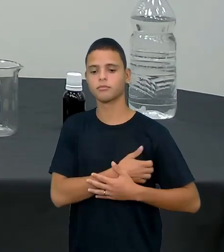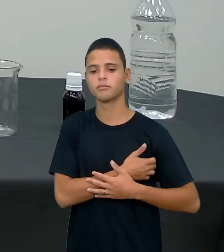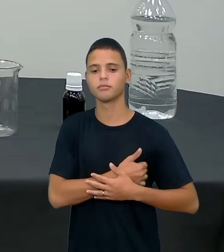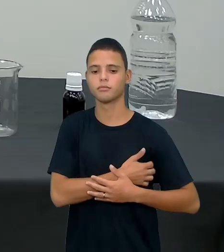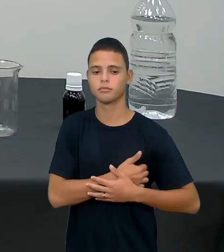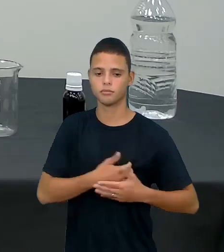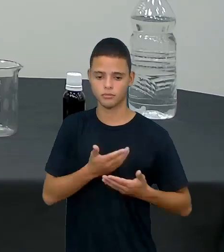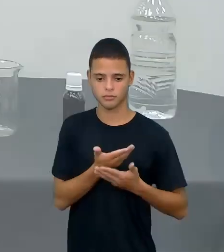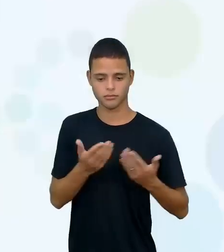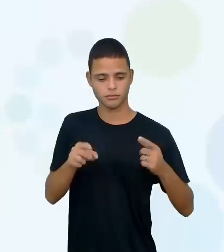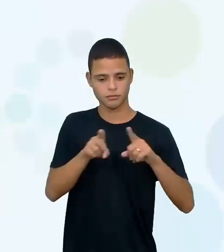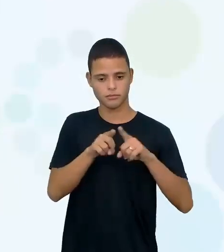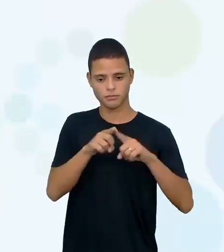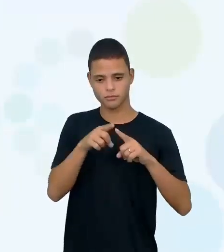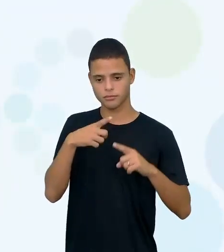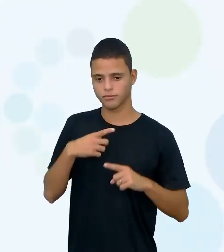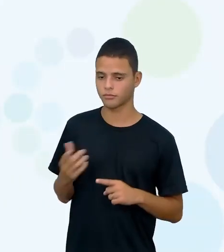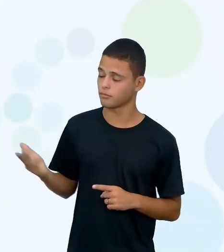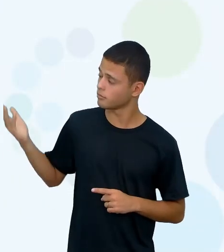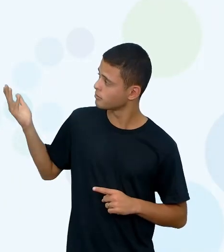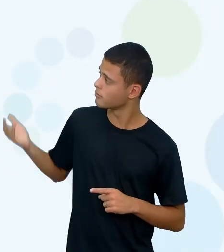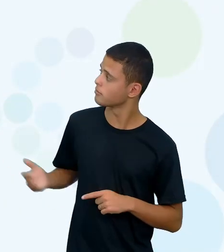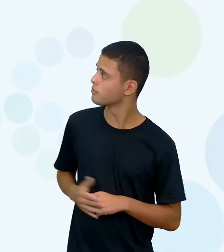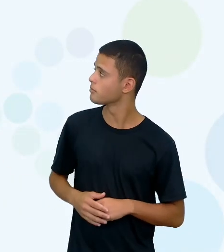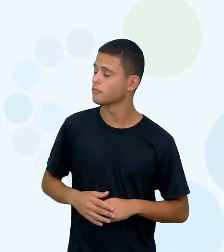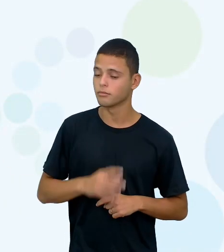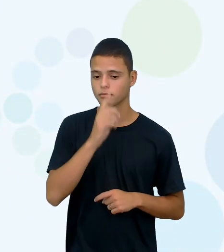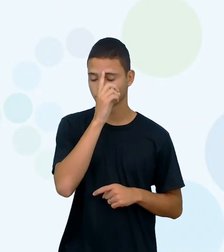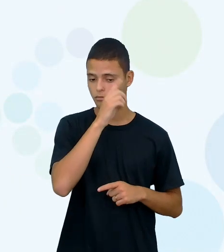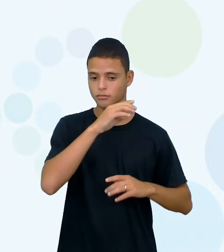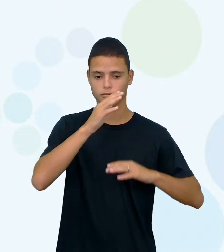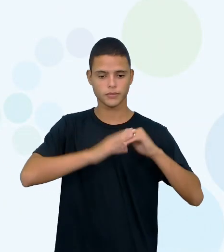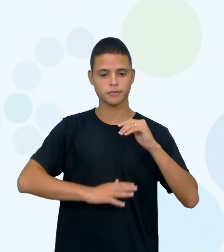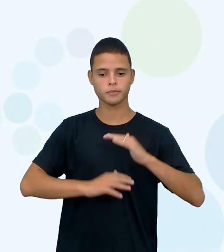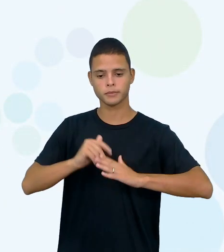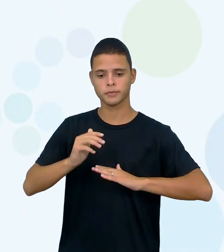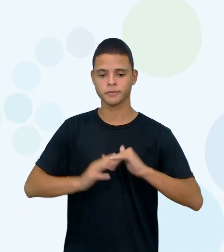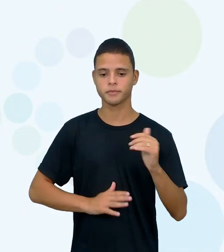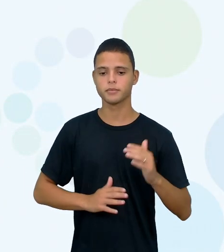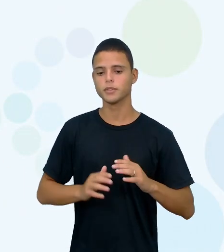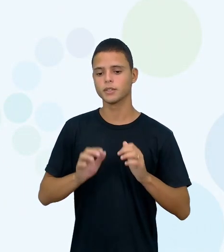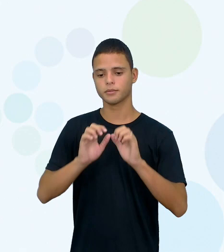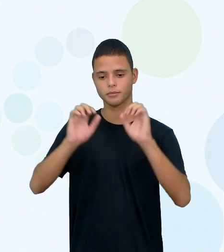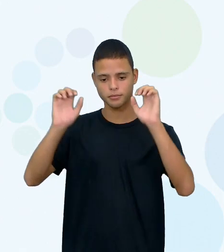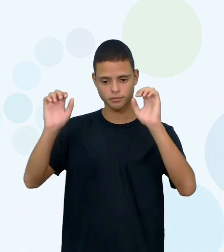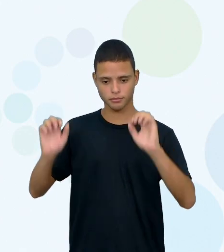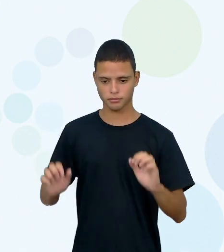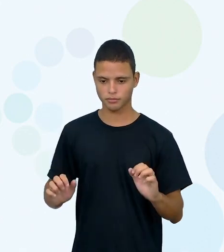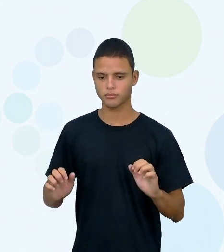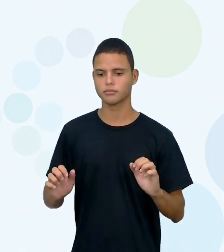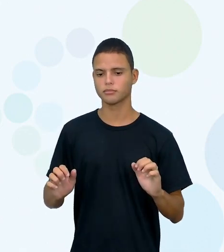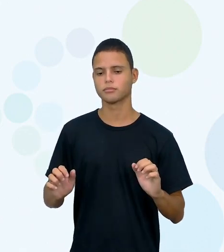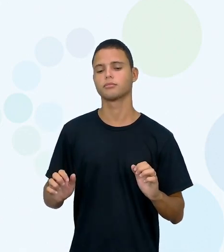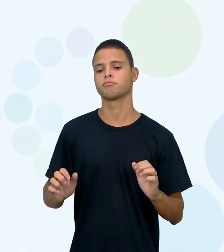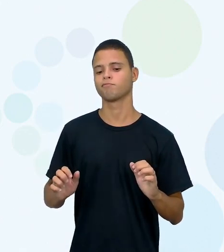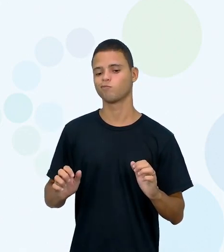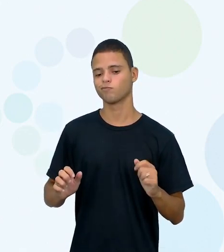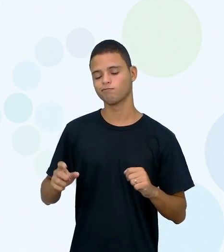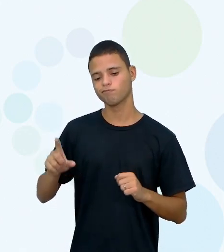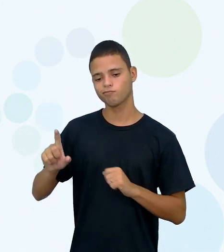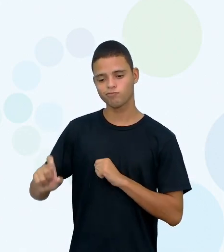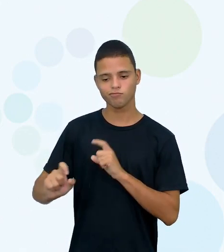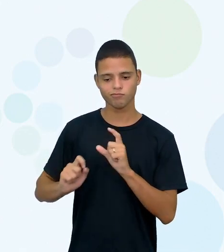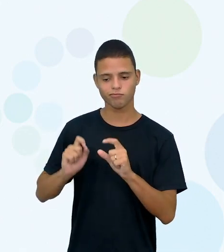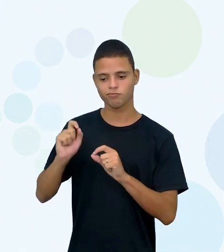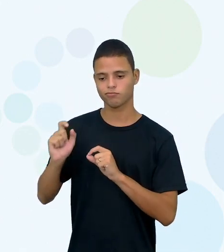está aparecendo as habilidades. Então, tá aí para vocês a habilidade do eixo estruturante, que é justamente